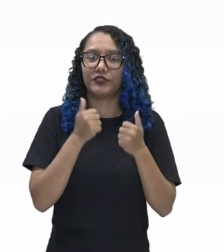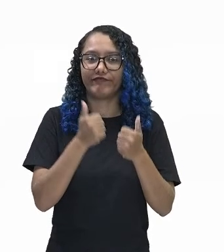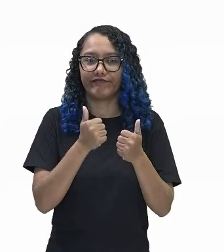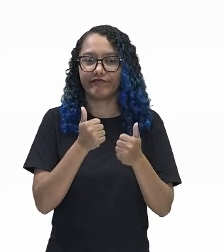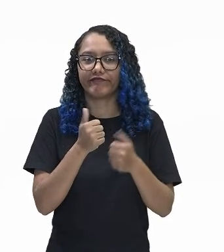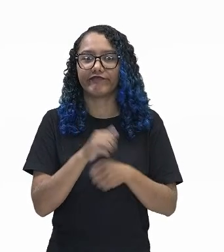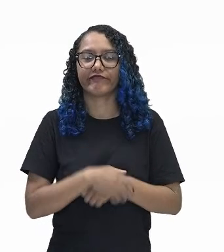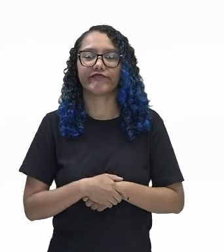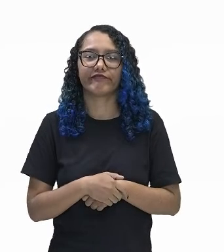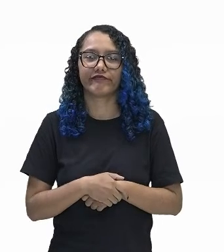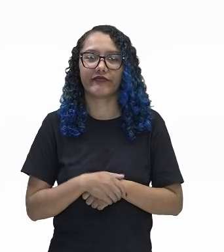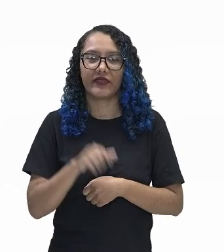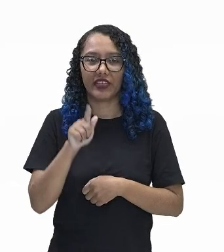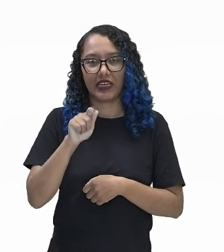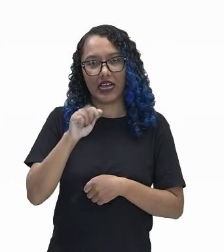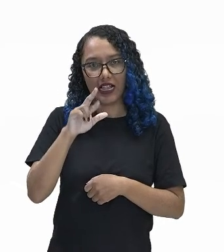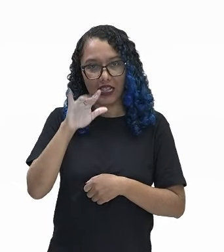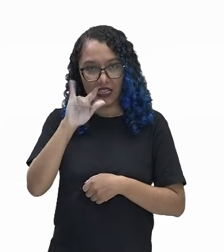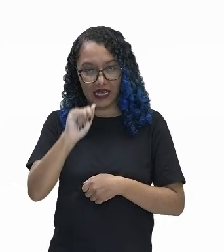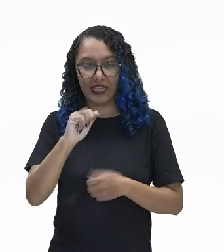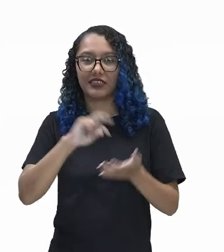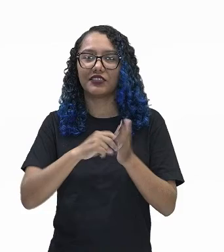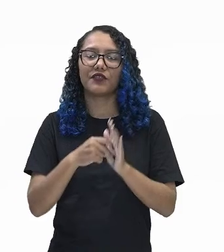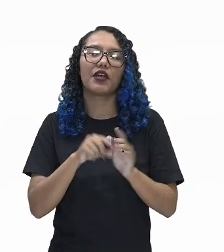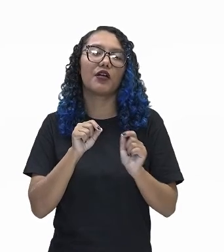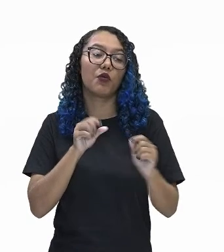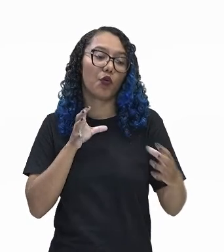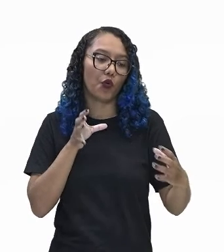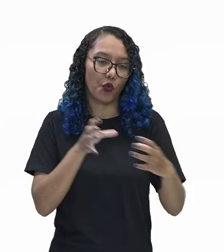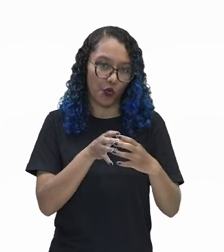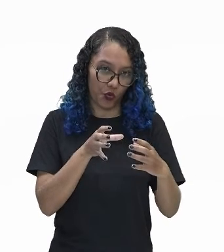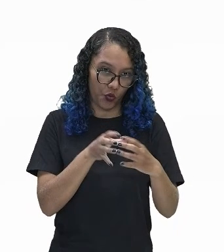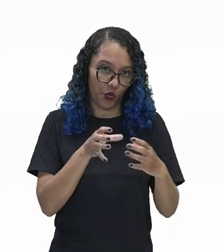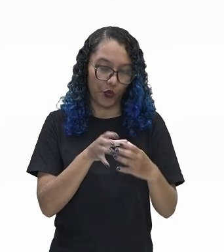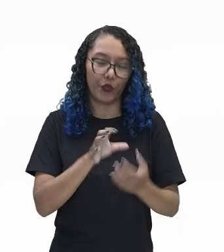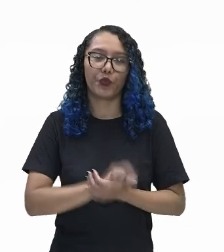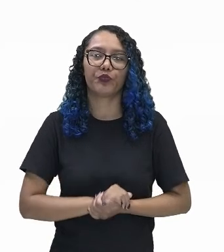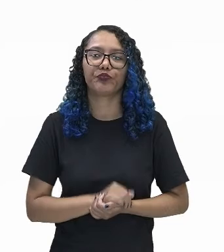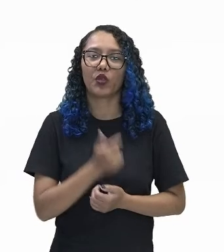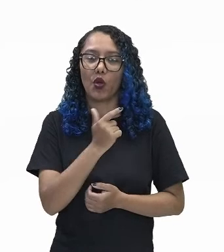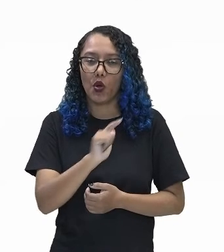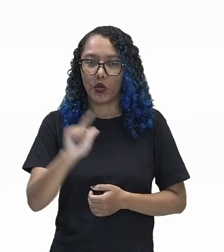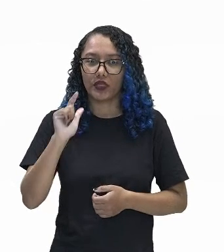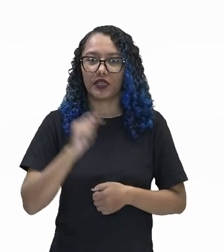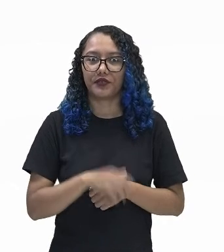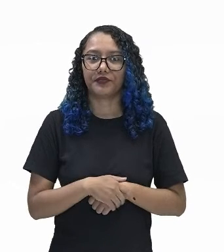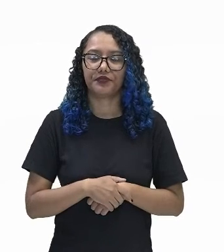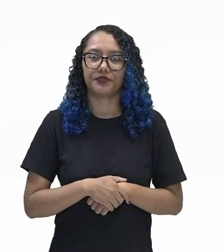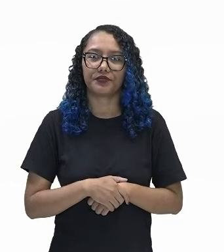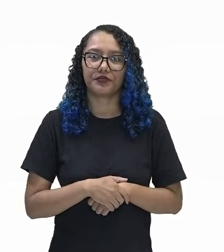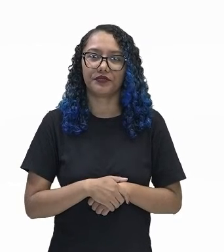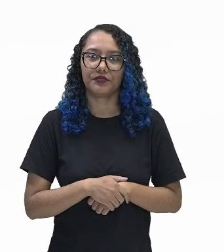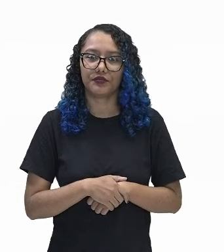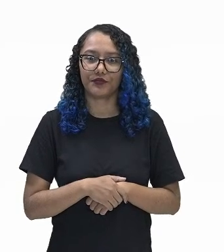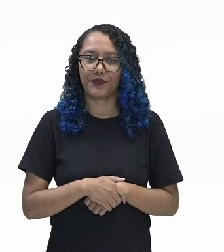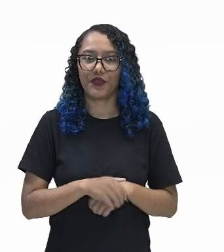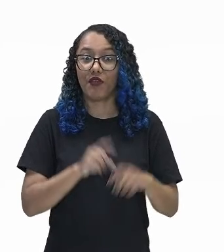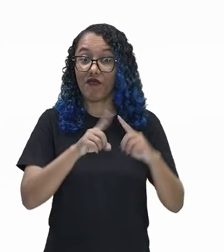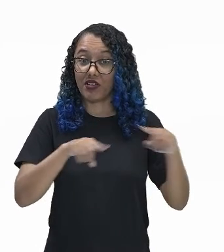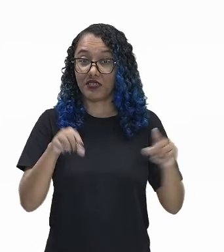minha galerinha ali, meu grupinho. Agora, vamos verificar mais uma variação. Olha só,